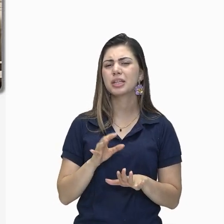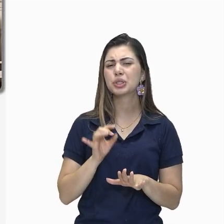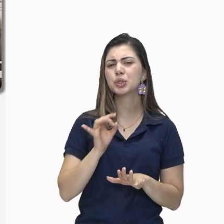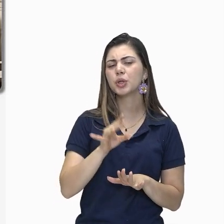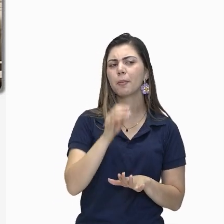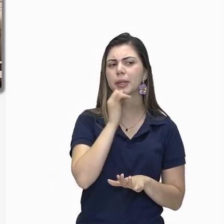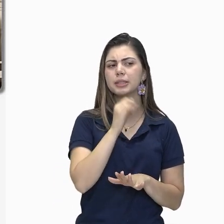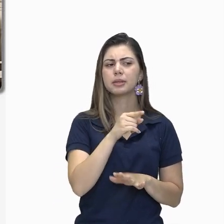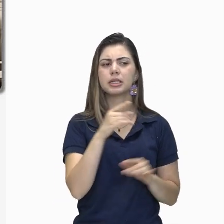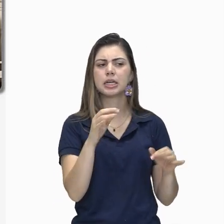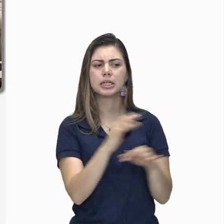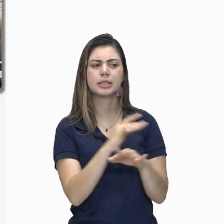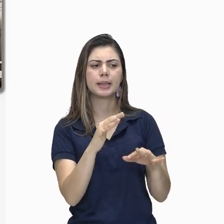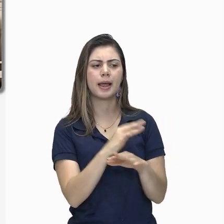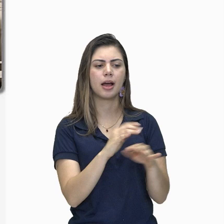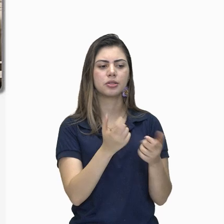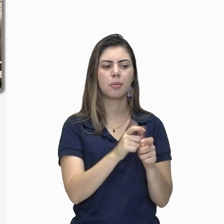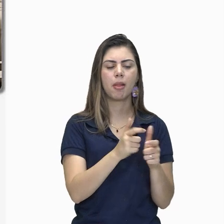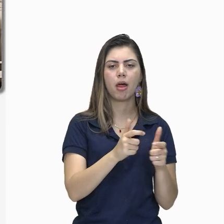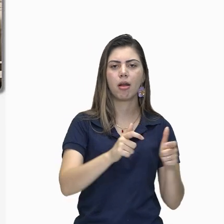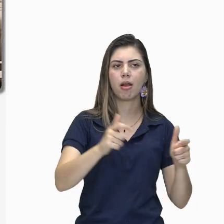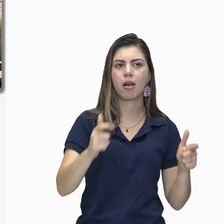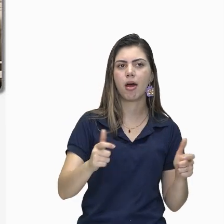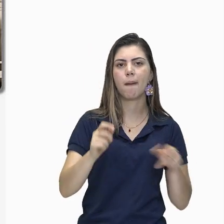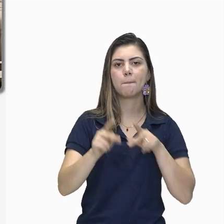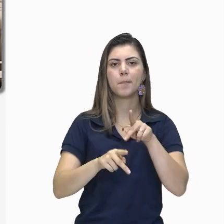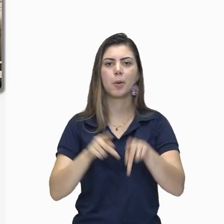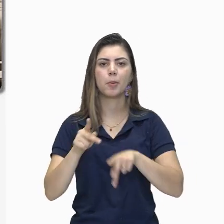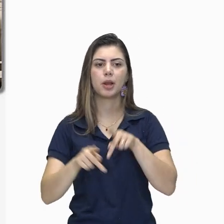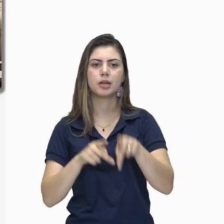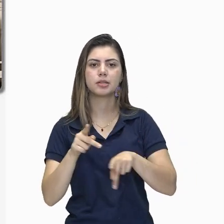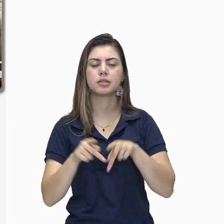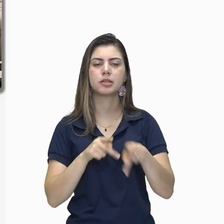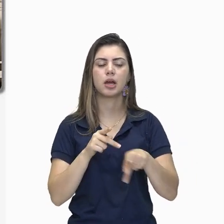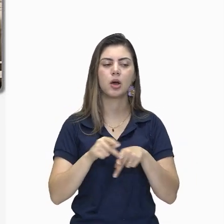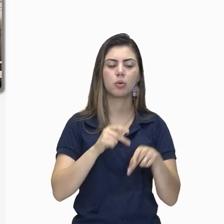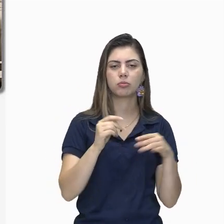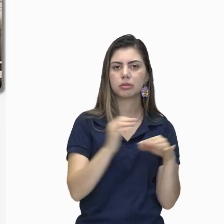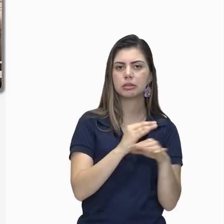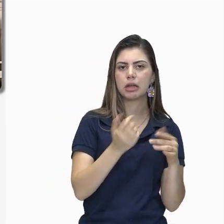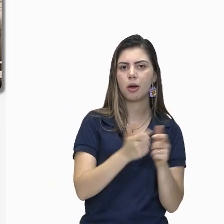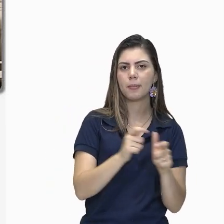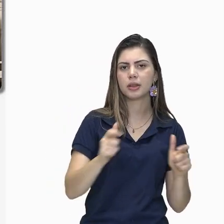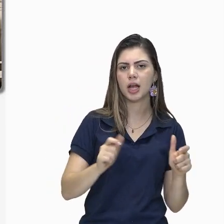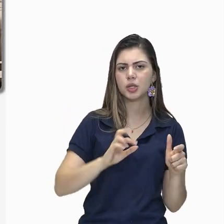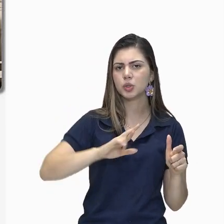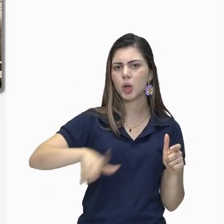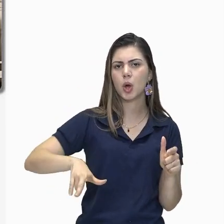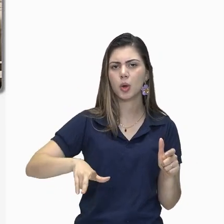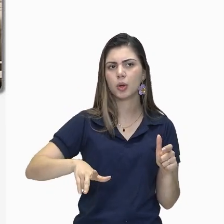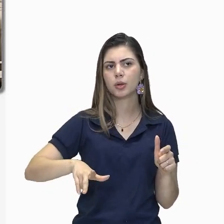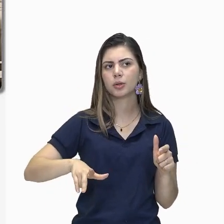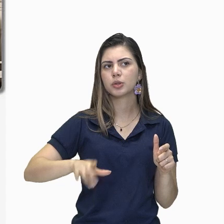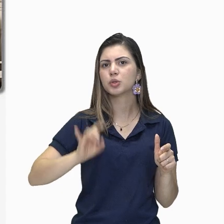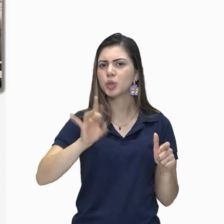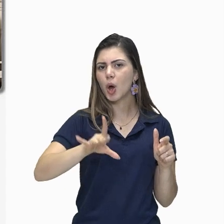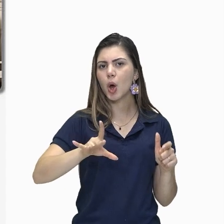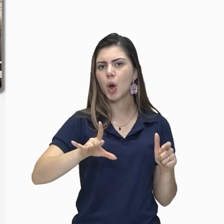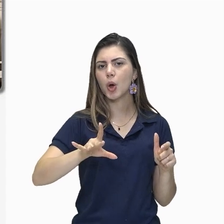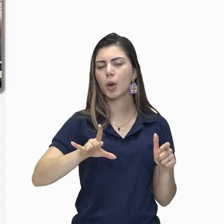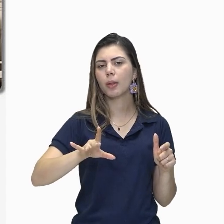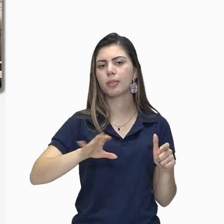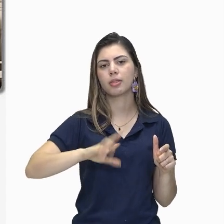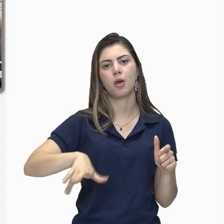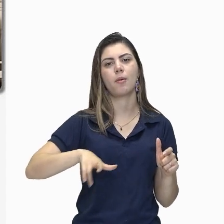das cidades, né, ao aumento da população urbana. Não está relacionada, perdão, somente ao crescimento